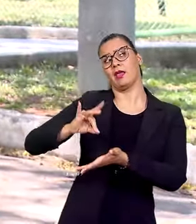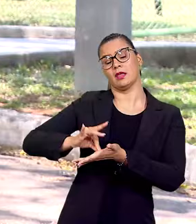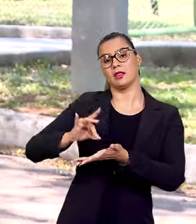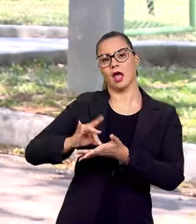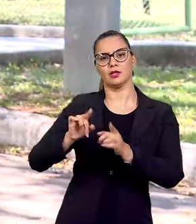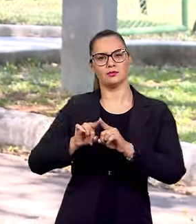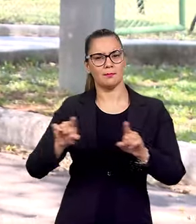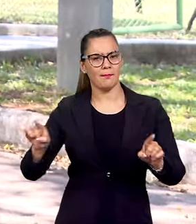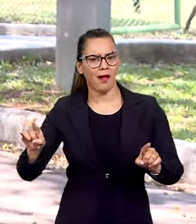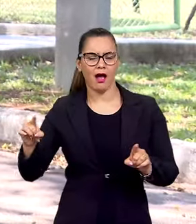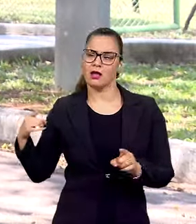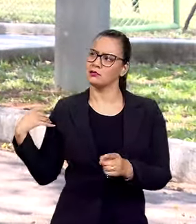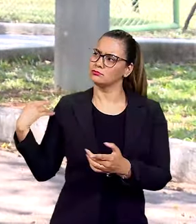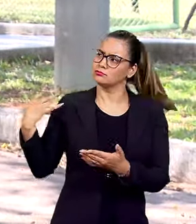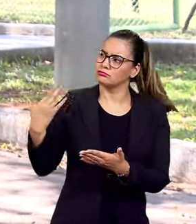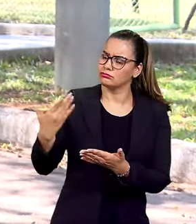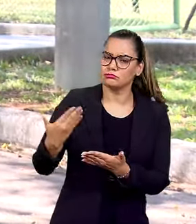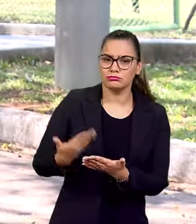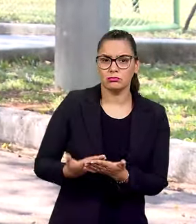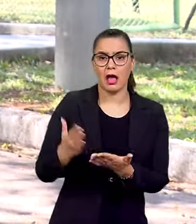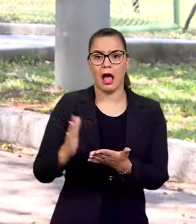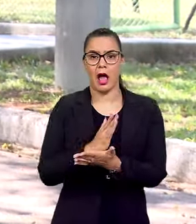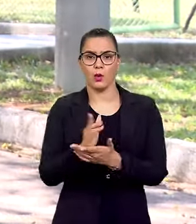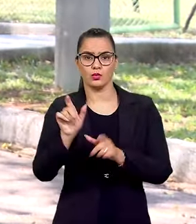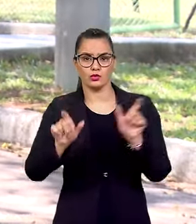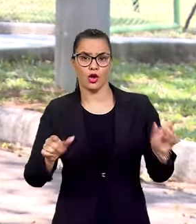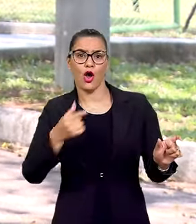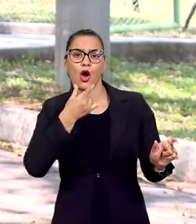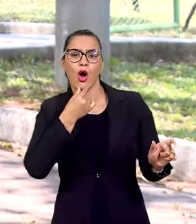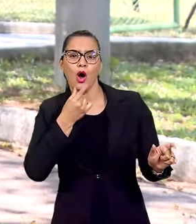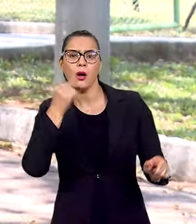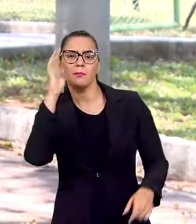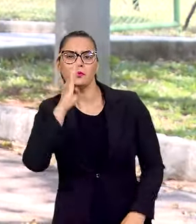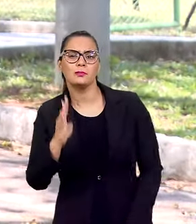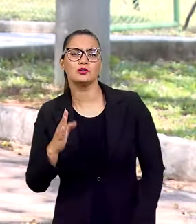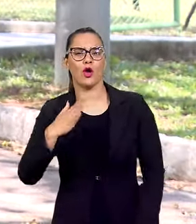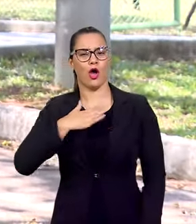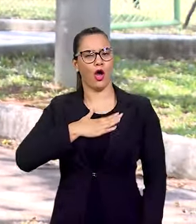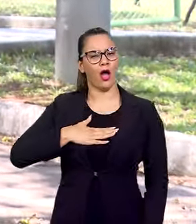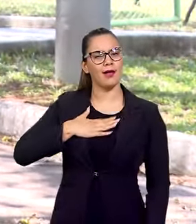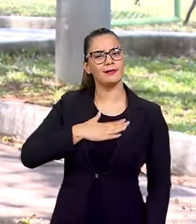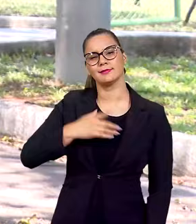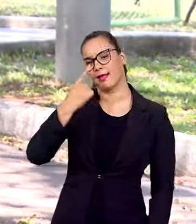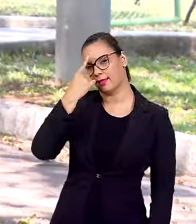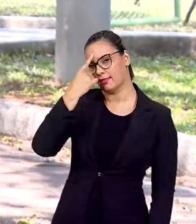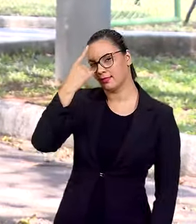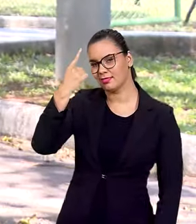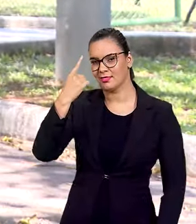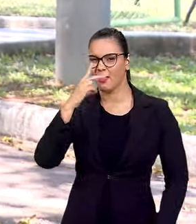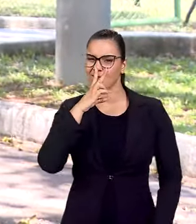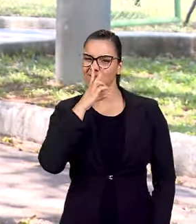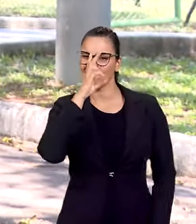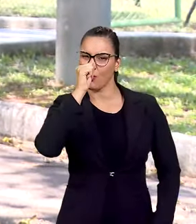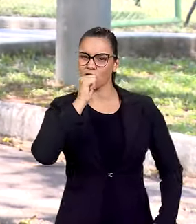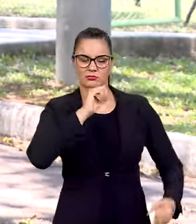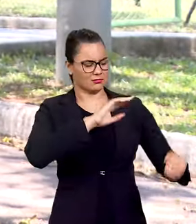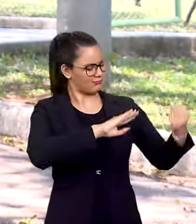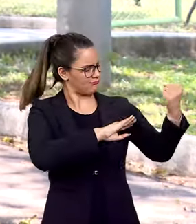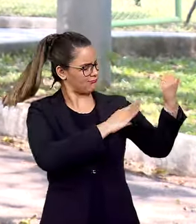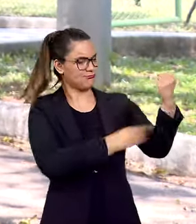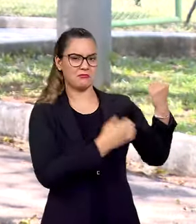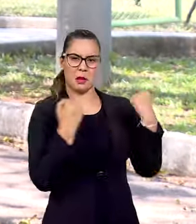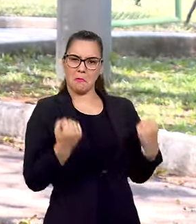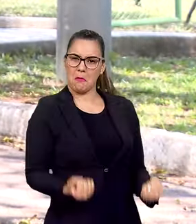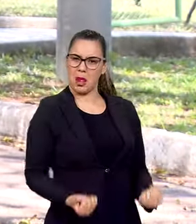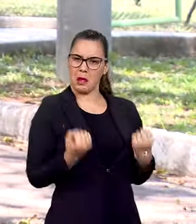base de realidade. Mas, nos últimos anos, muitos homens brasileiros passaram a gostar muito da ideia de